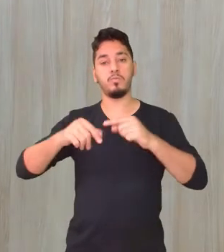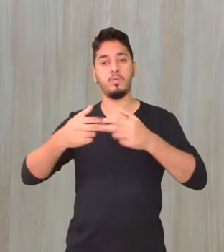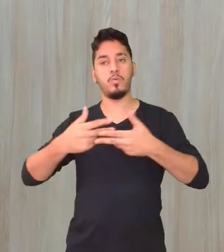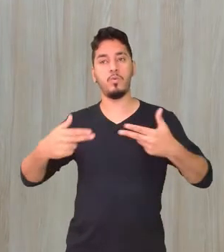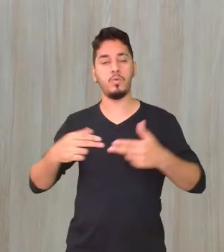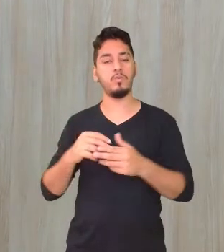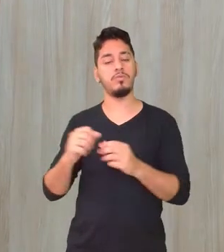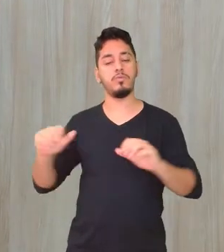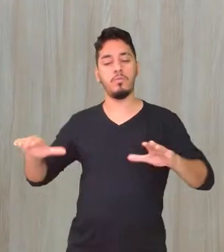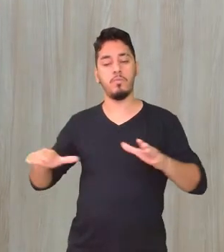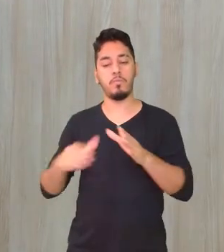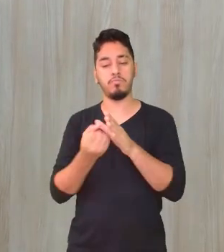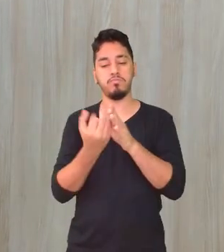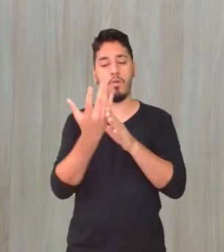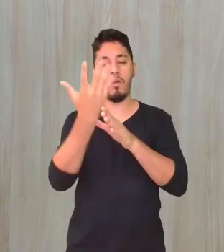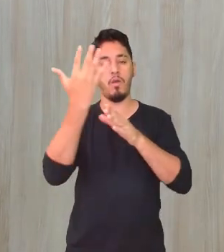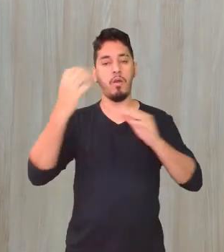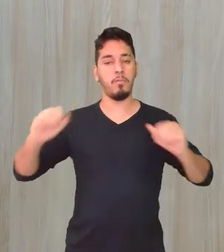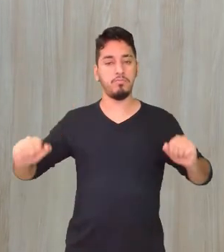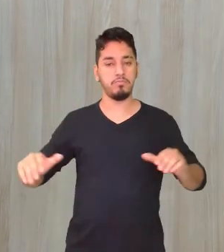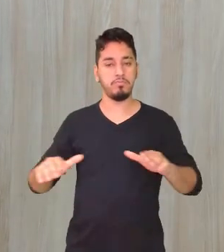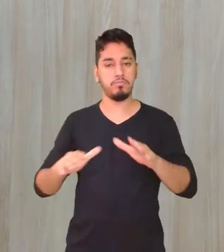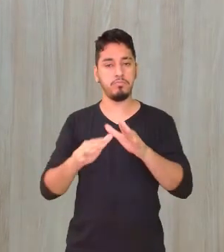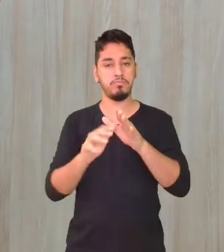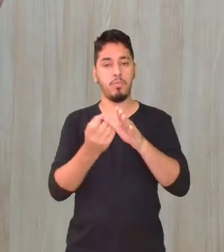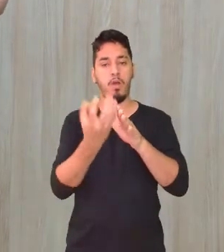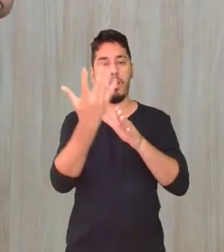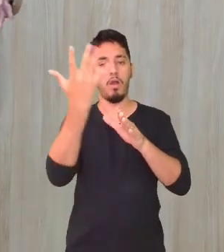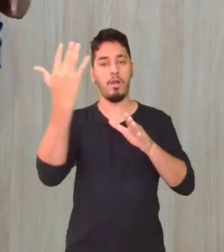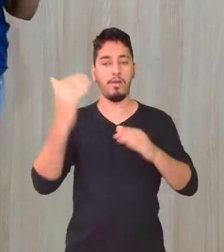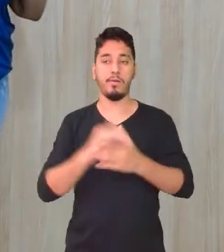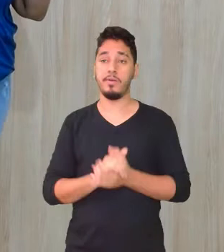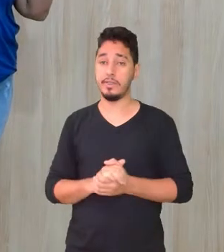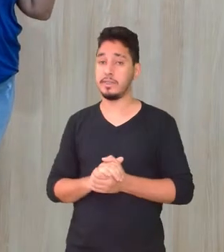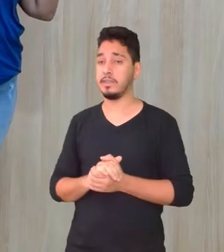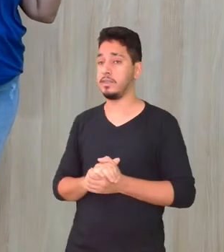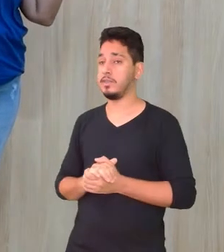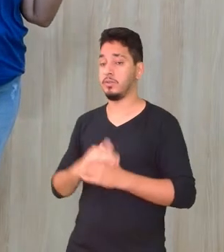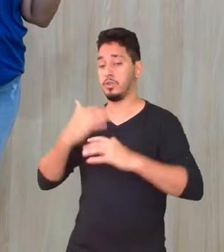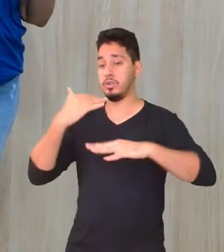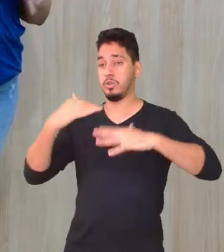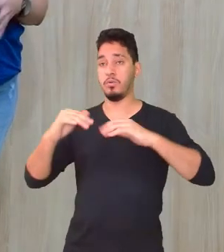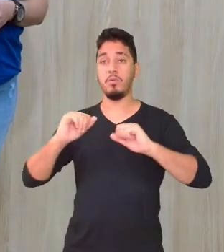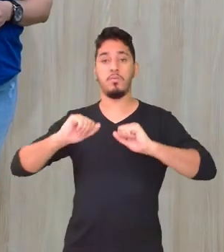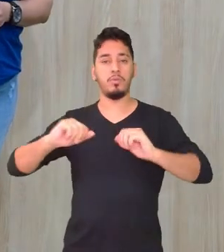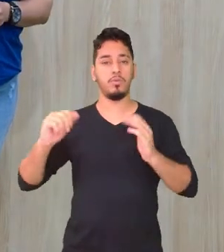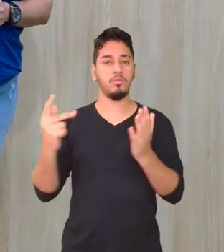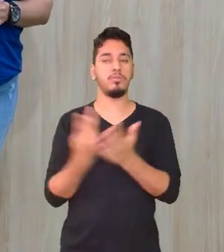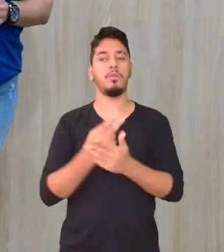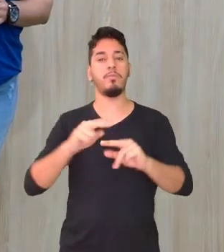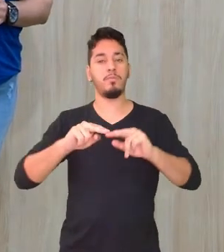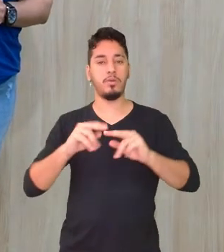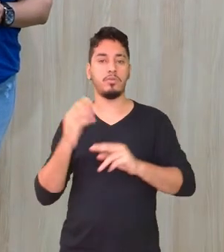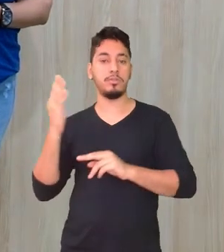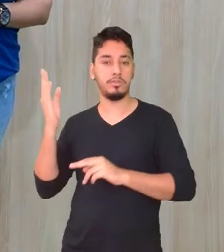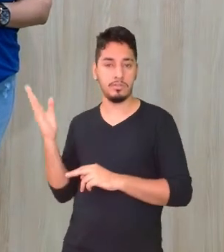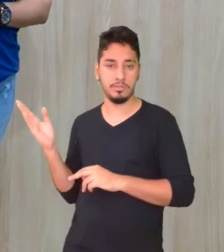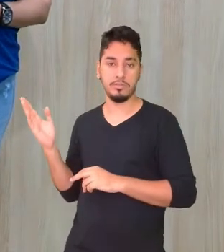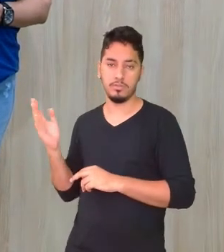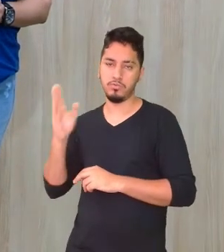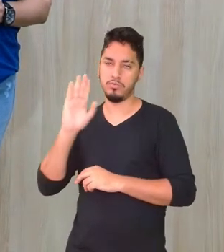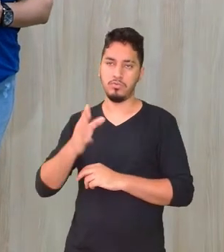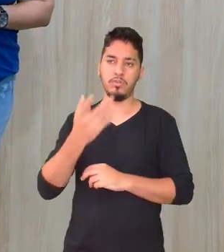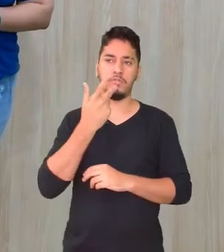Então, os terremotos também podem ocorrer por conta de atividades vulcânicas, né? O professor Gilson já falou um pouquinho sobre isso, tá